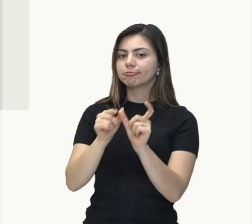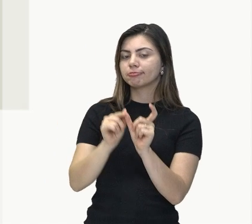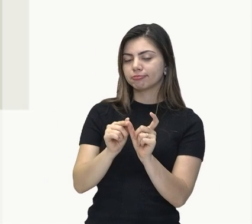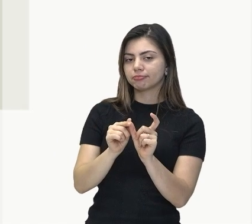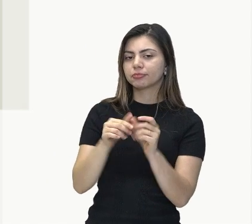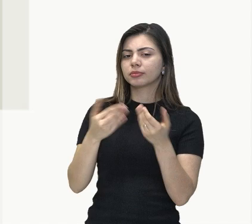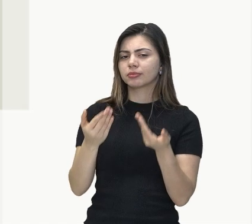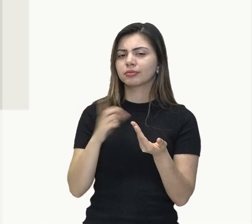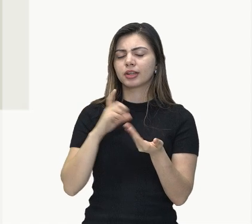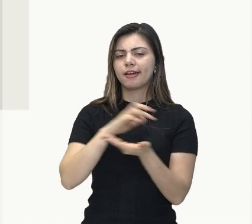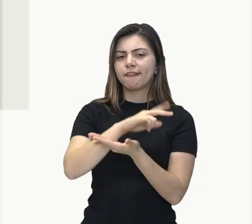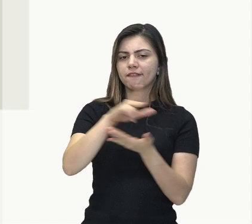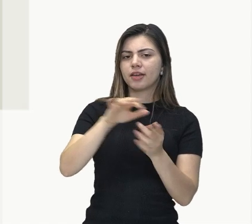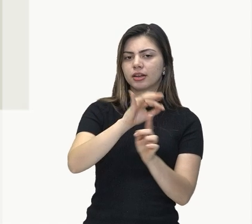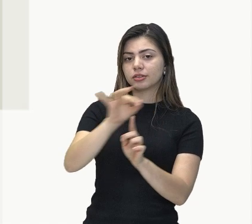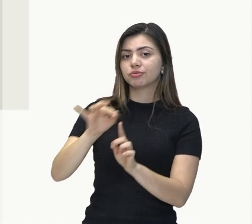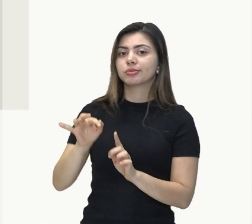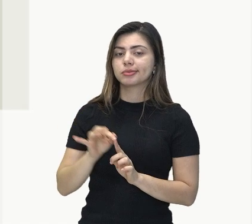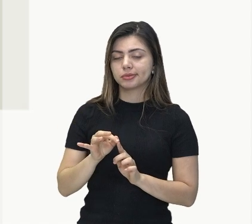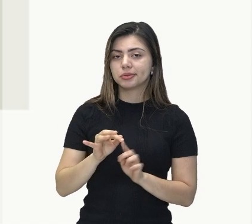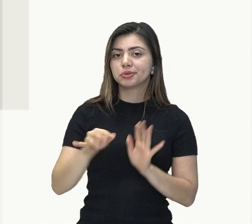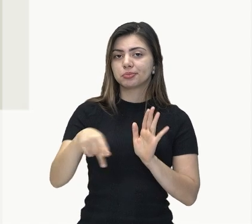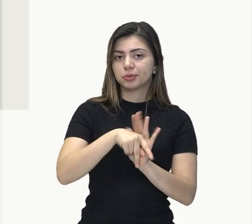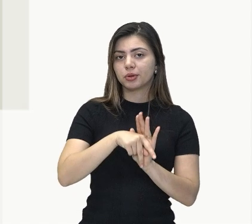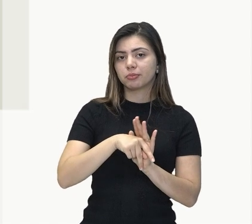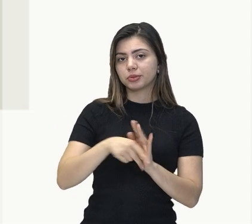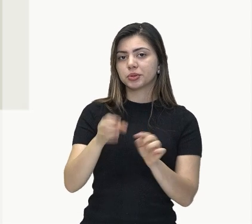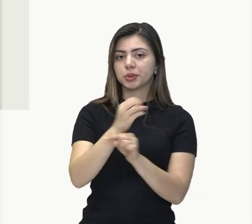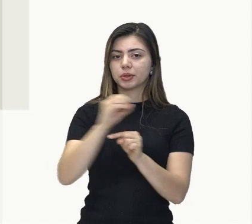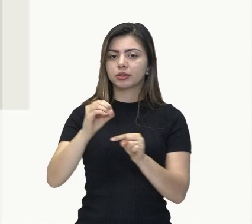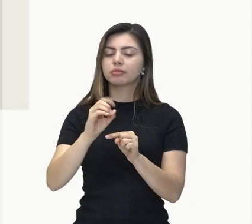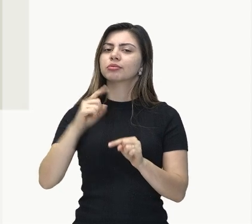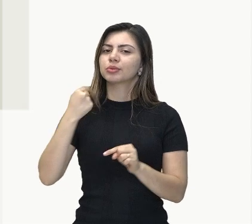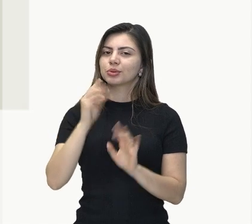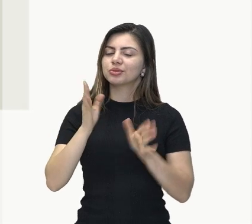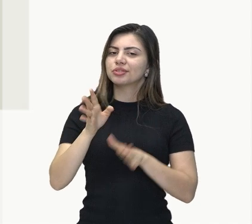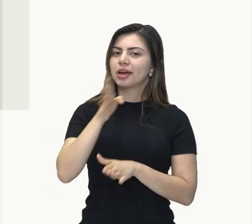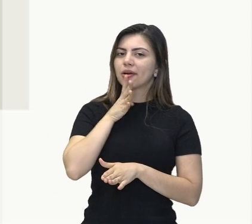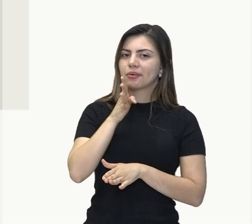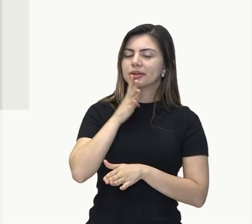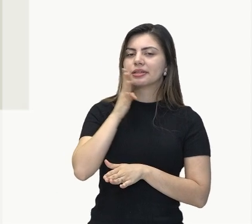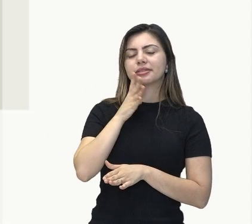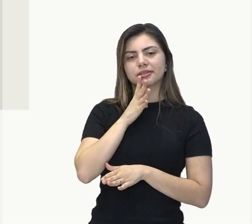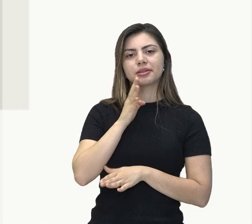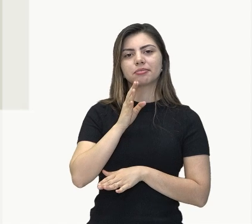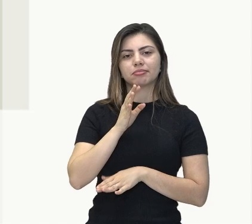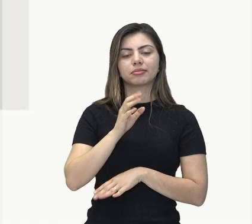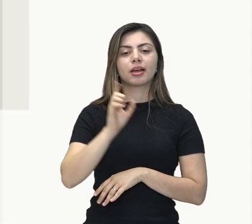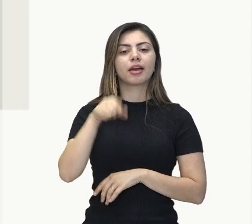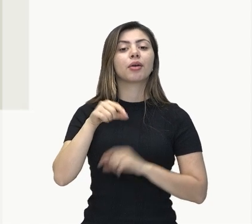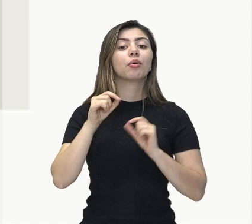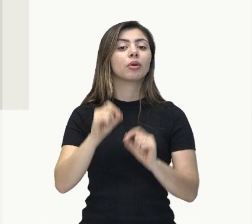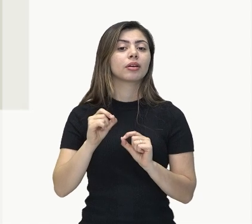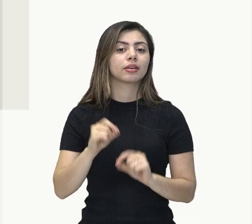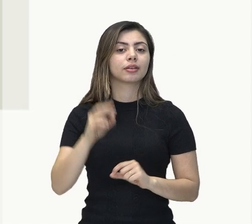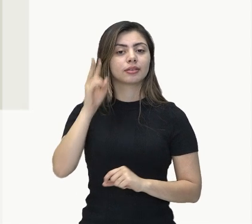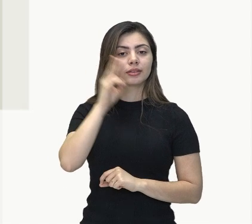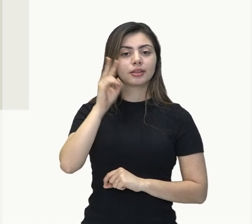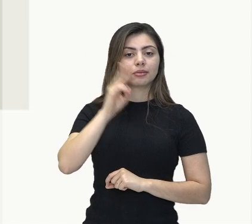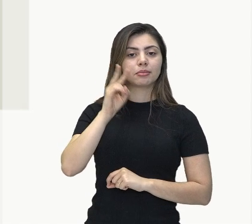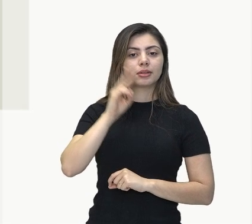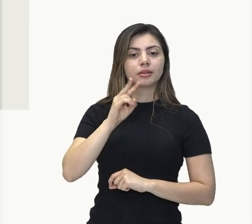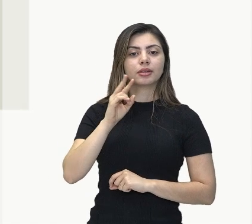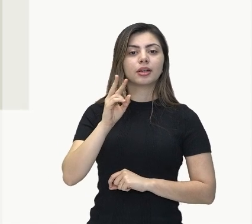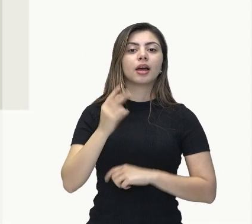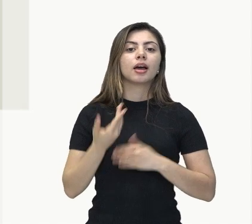várias funções orgânicas, tá? Nós já conhecemos uma função orgânica que é chamada de